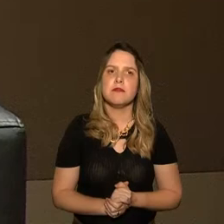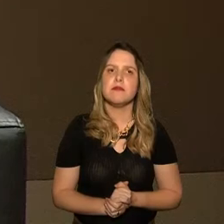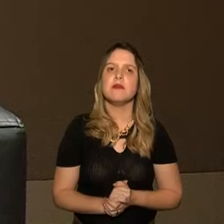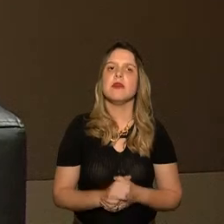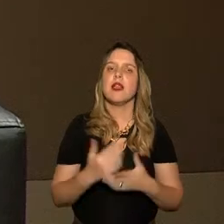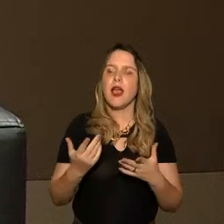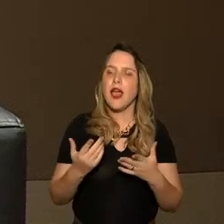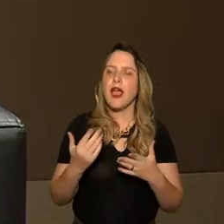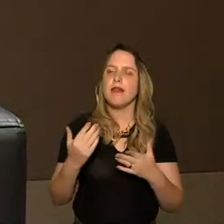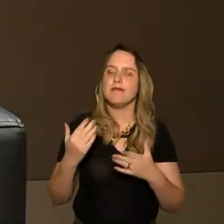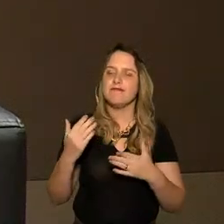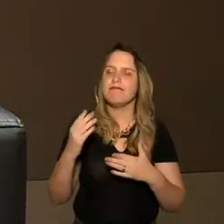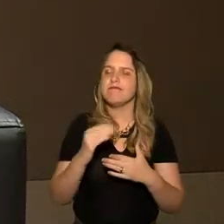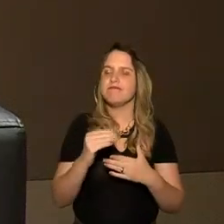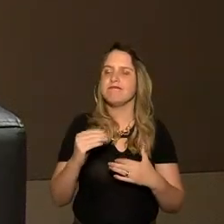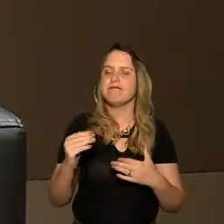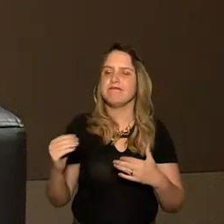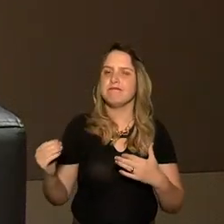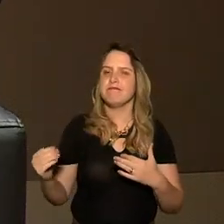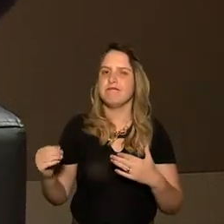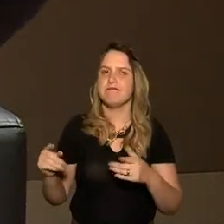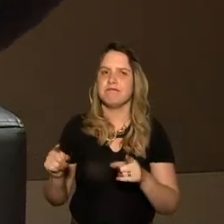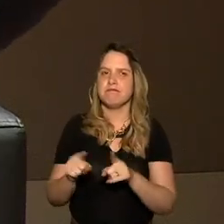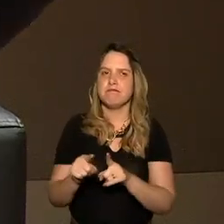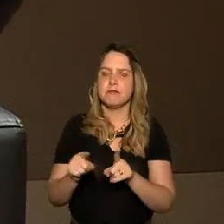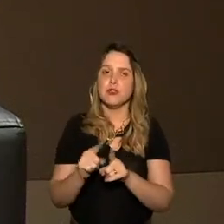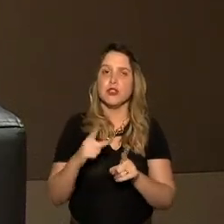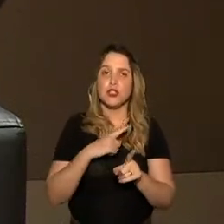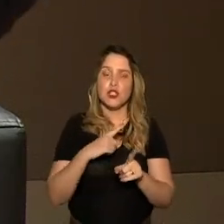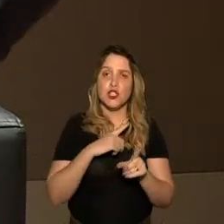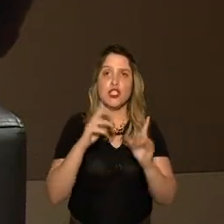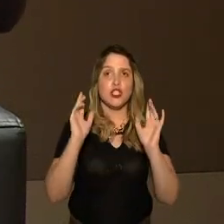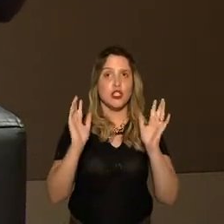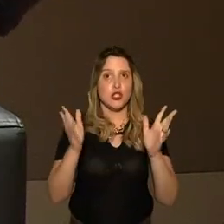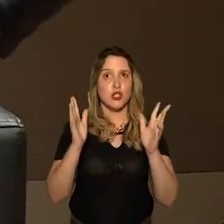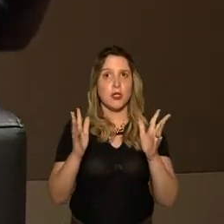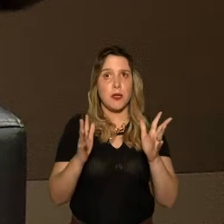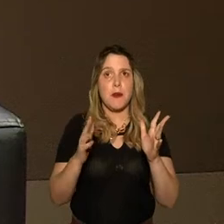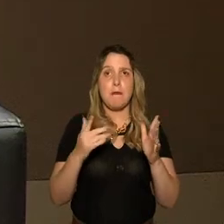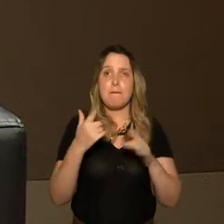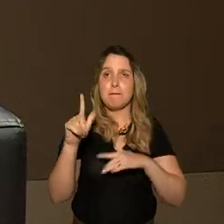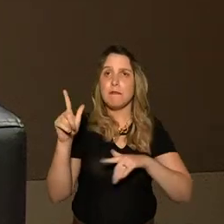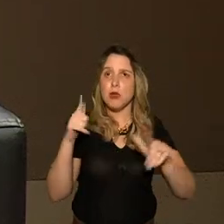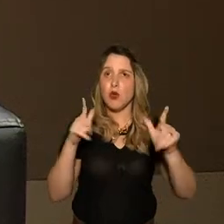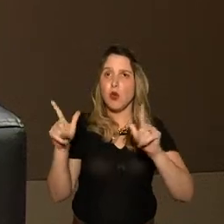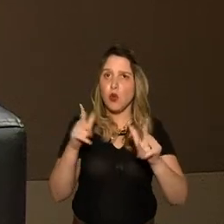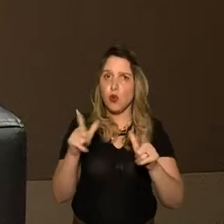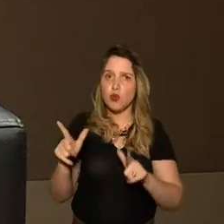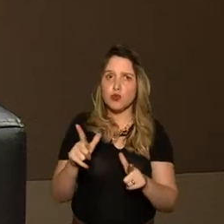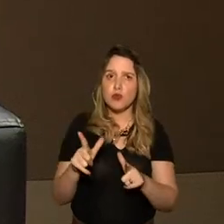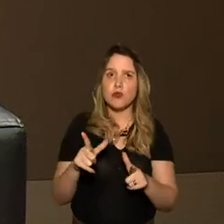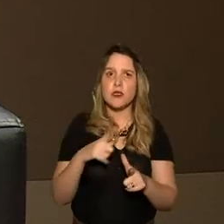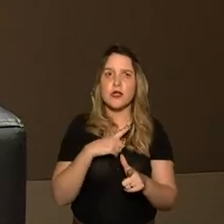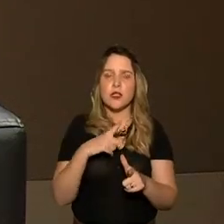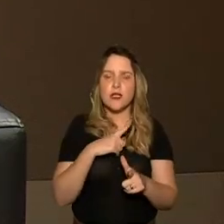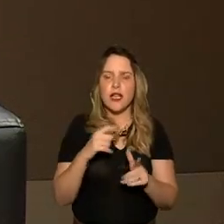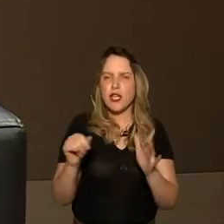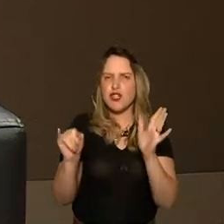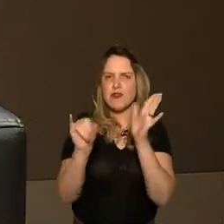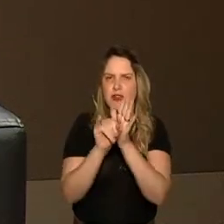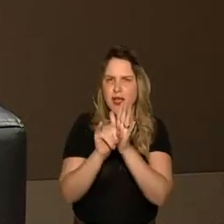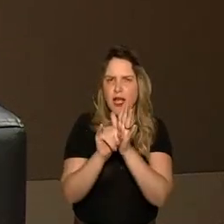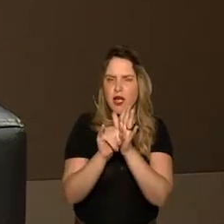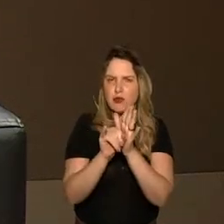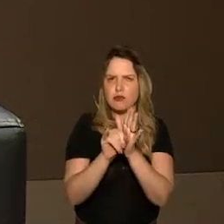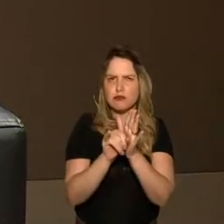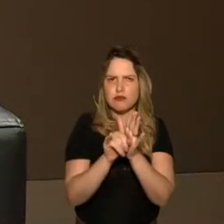acompanhar as visitas mediadas porque eu já tinha sido uma Educadora uma mediadora 20 30 anos lá